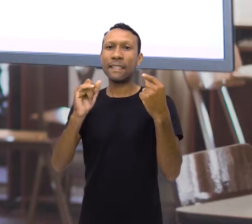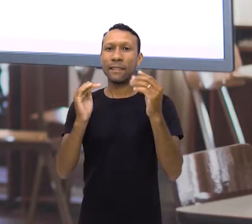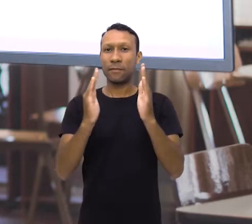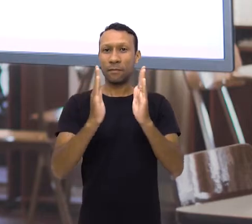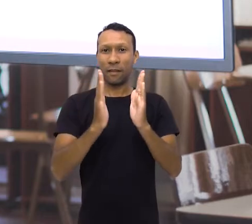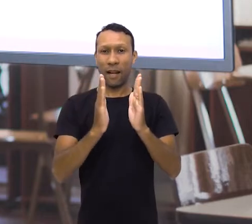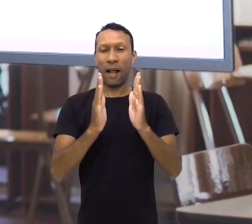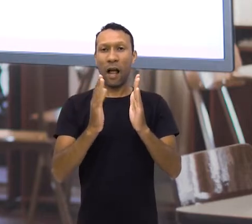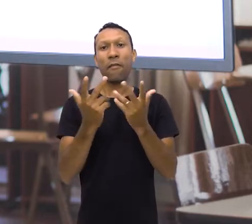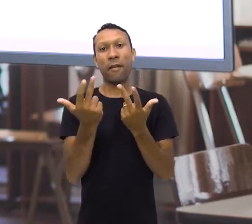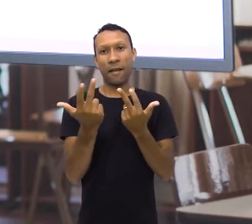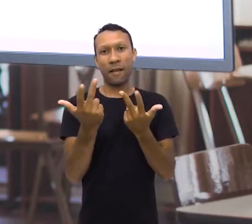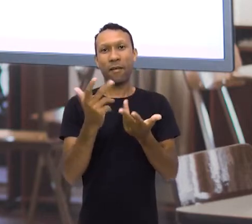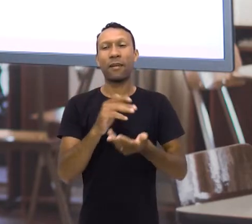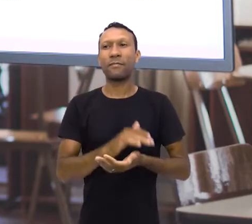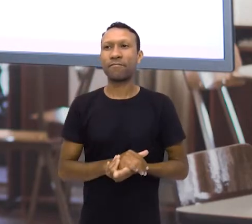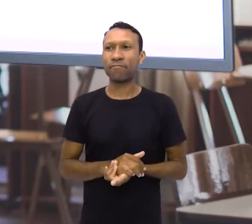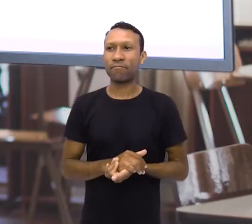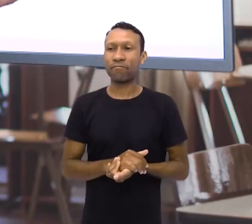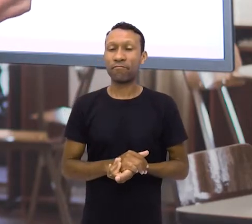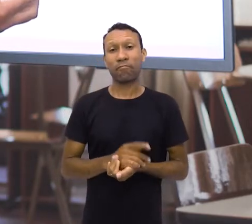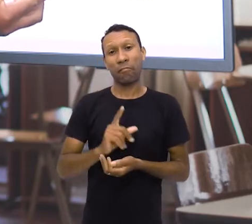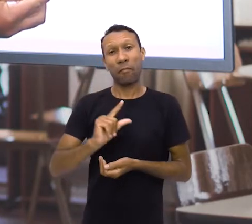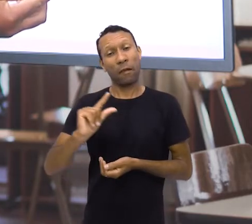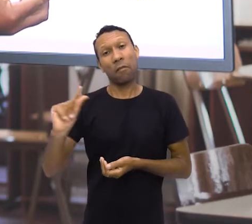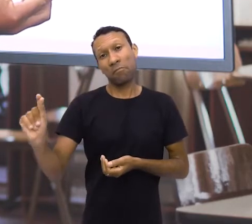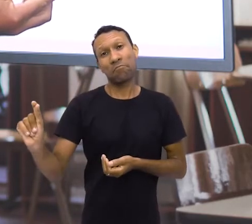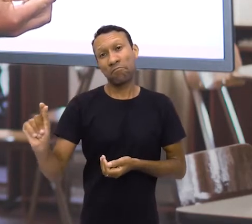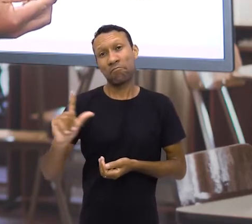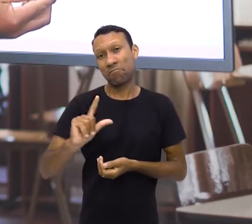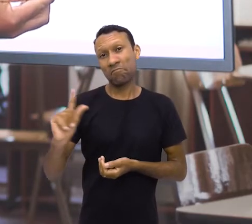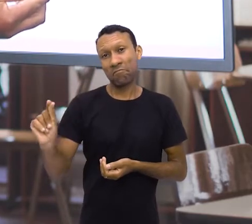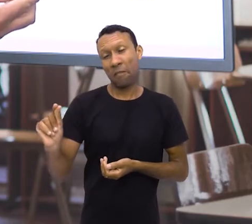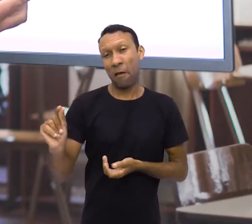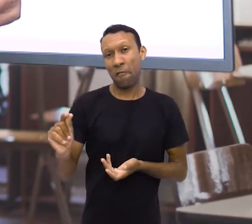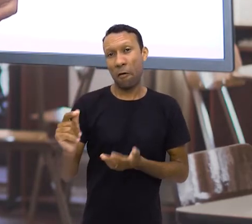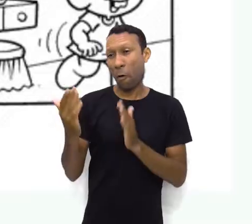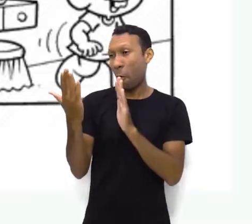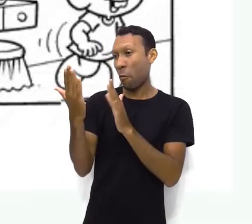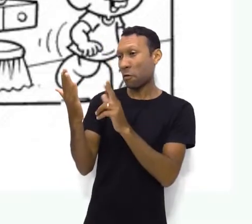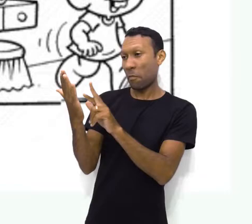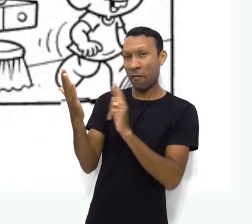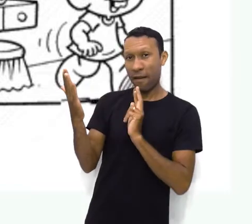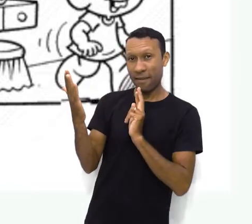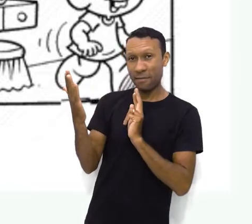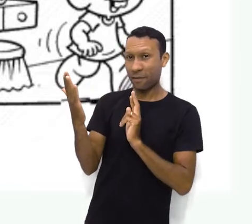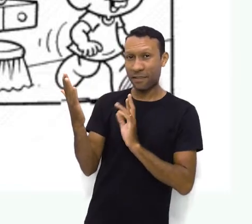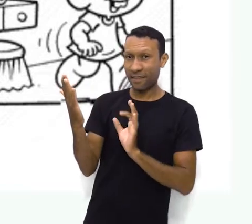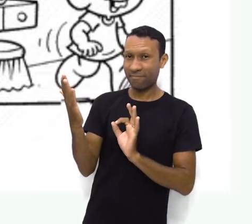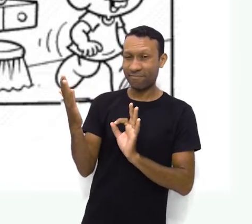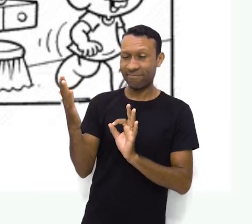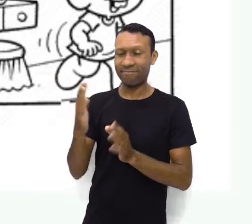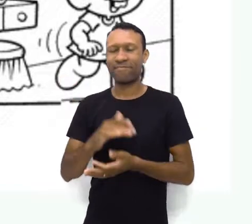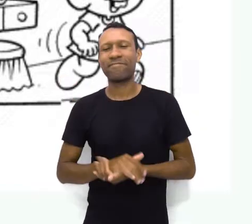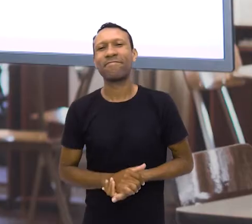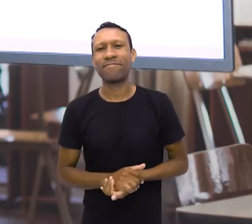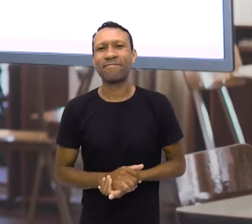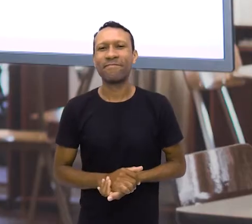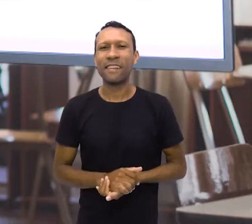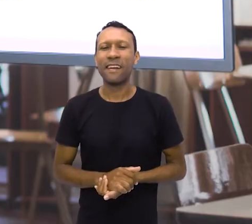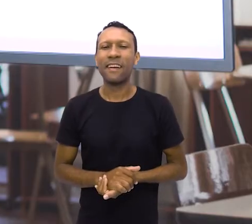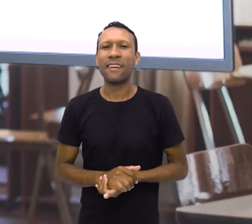fica exatamente igual. Ela vai embora porque o espelho não vai responder a ela, né? Quem cala consente, então ela é a menina mais